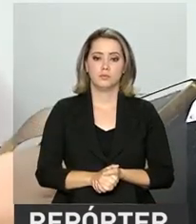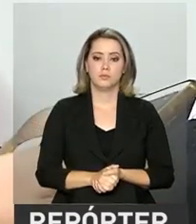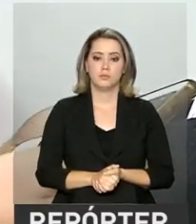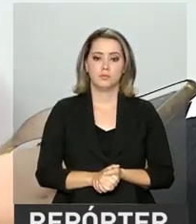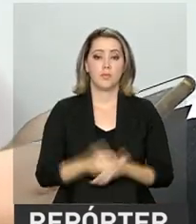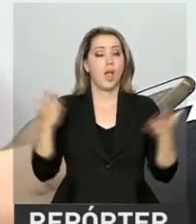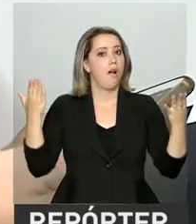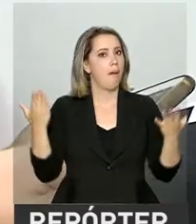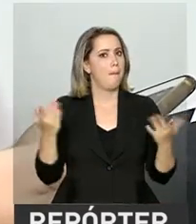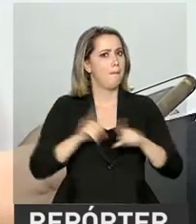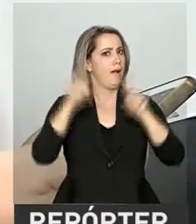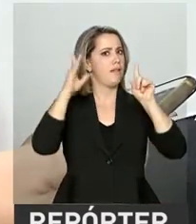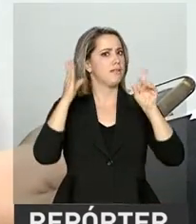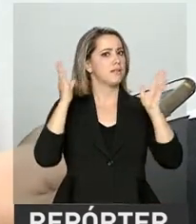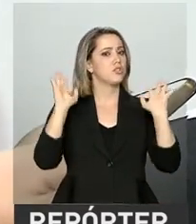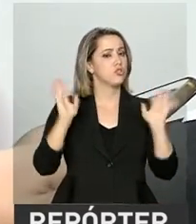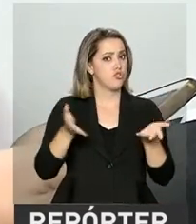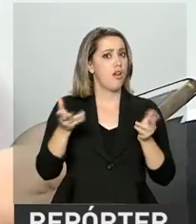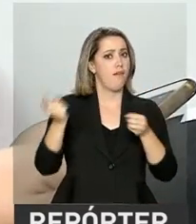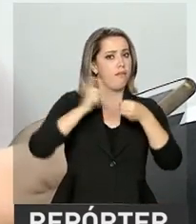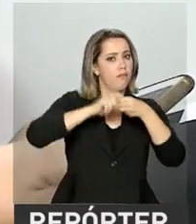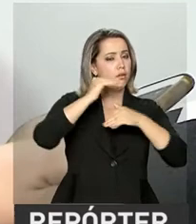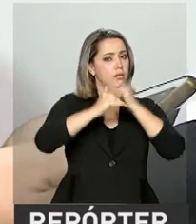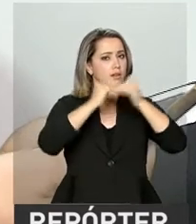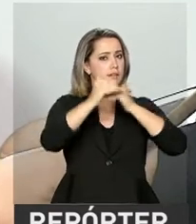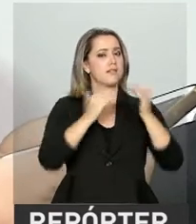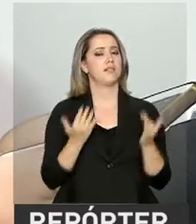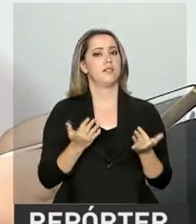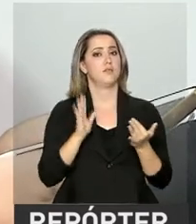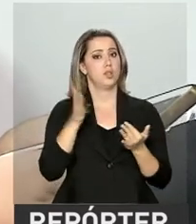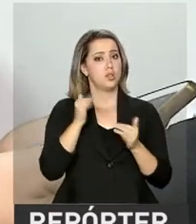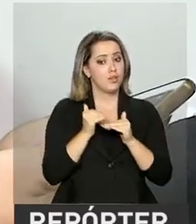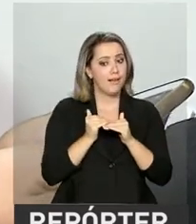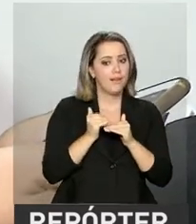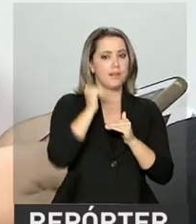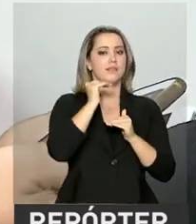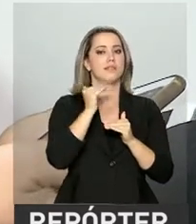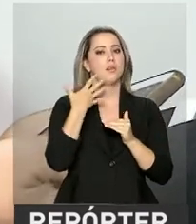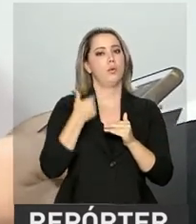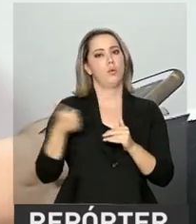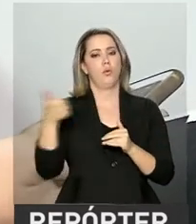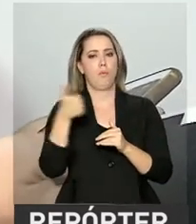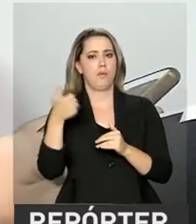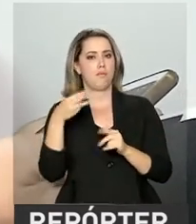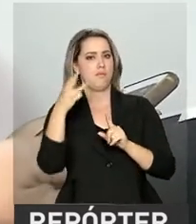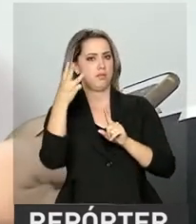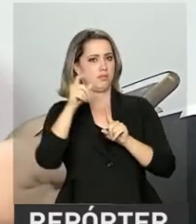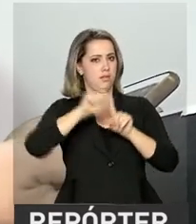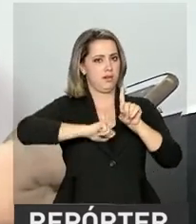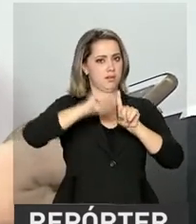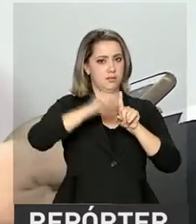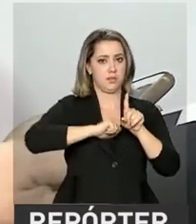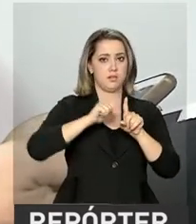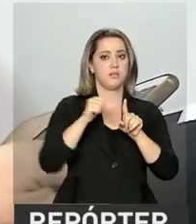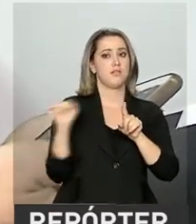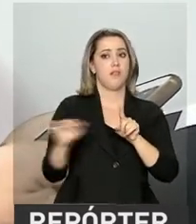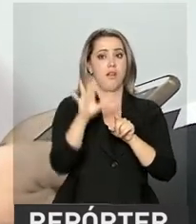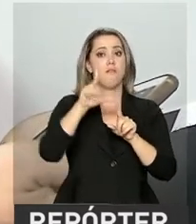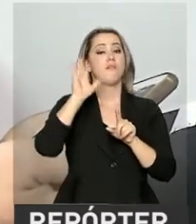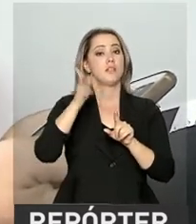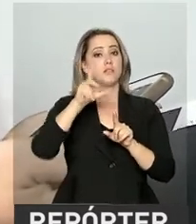agora o país já está voltando a vencer o país a crescer no primeiro trimestre a inflação já caiu